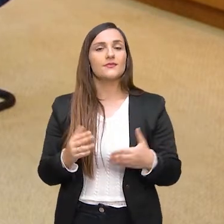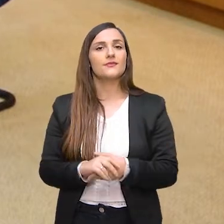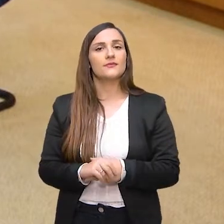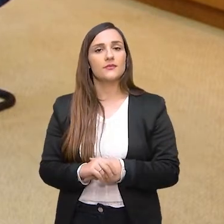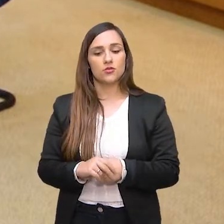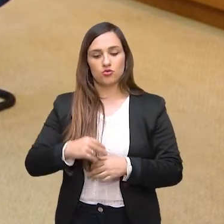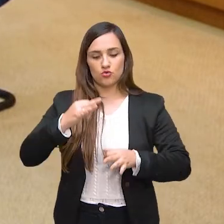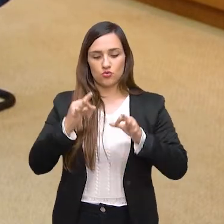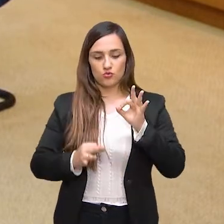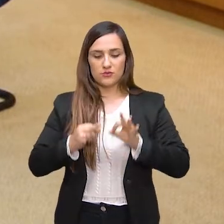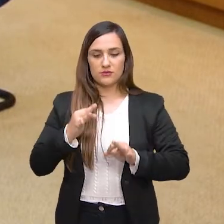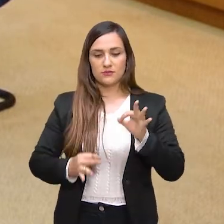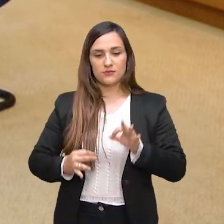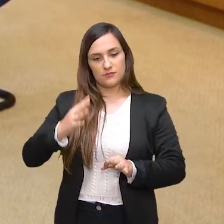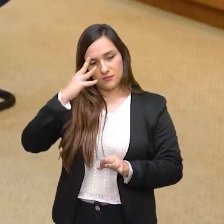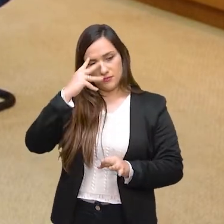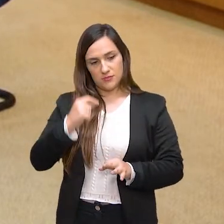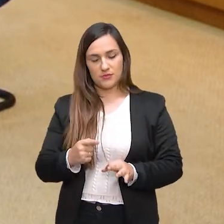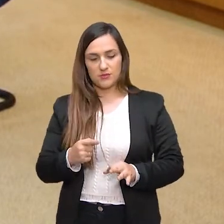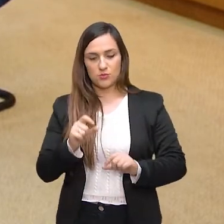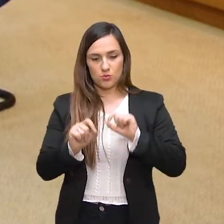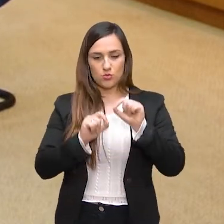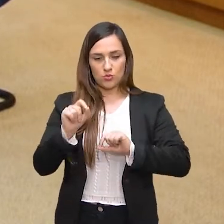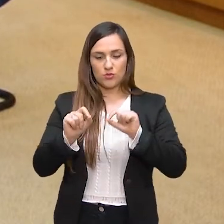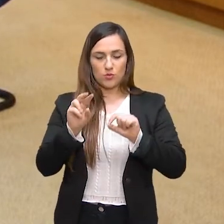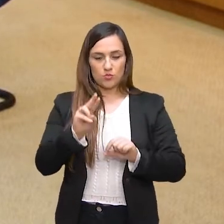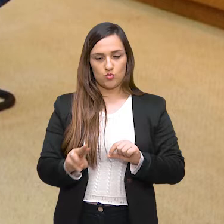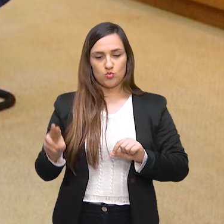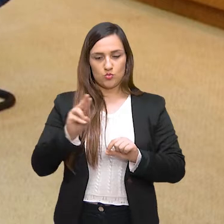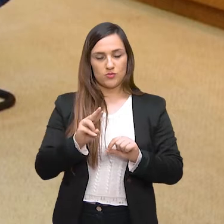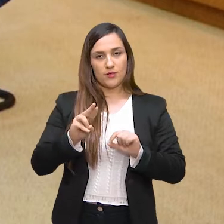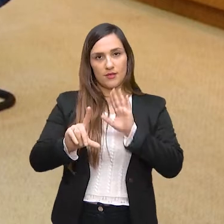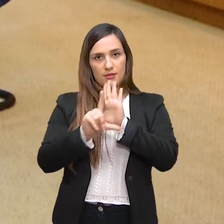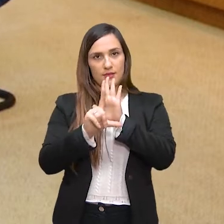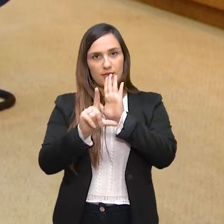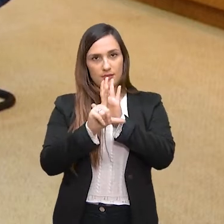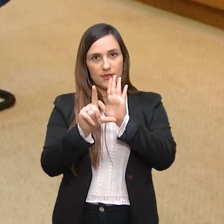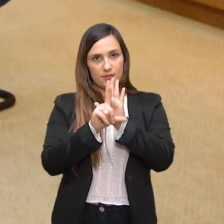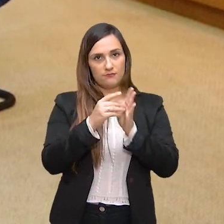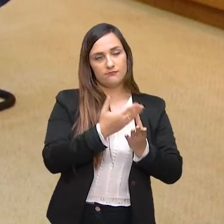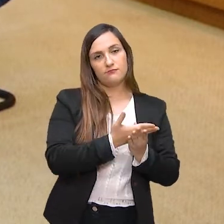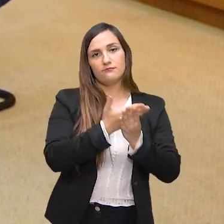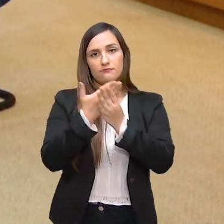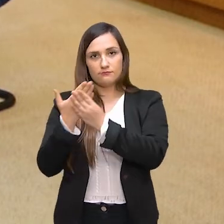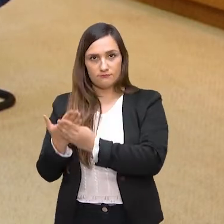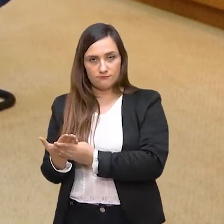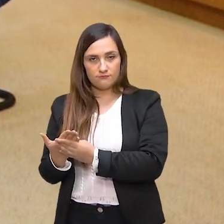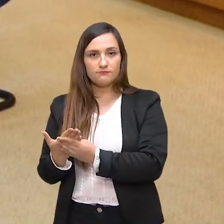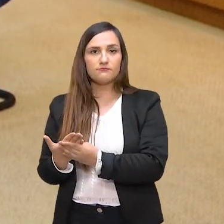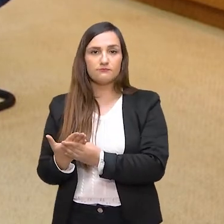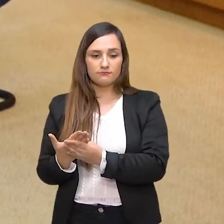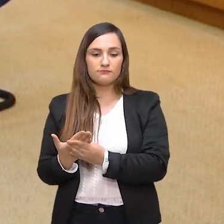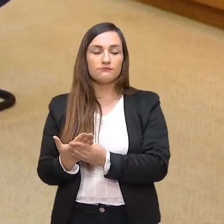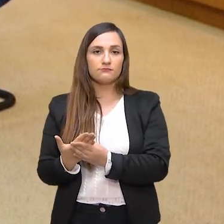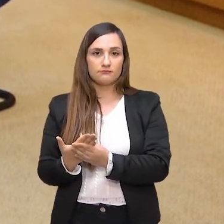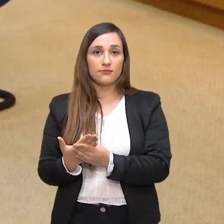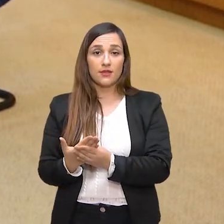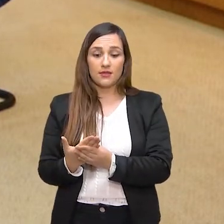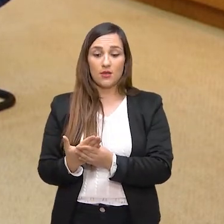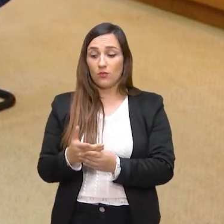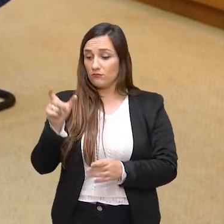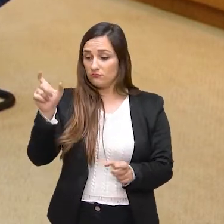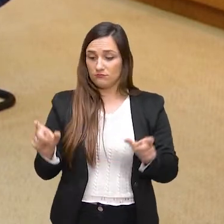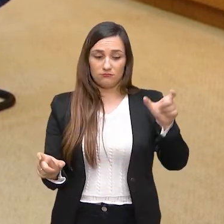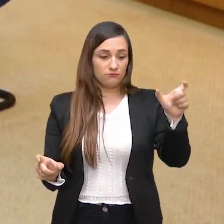de zelar por essa imparcialidade e aplicar a lei ao caso concreto, e ao conduzir o processo procurar equilibrar